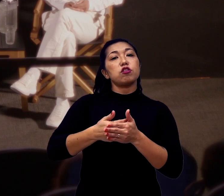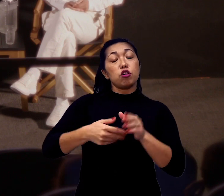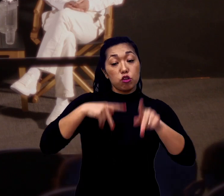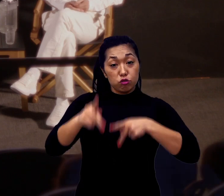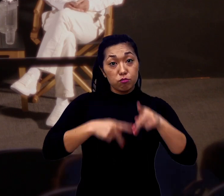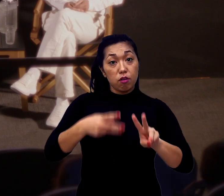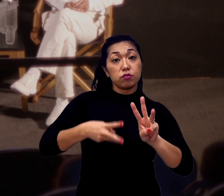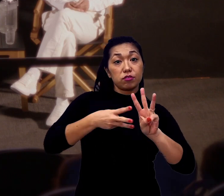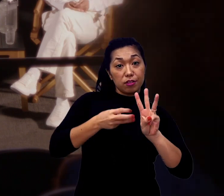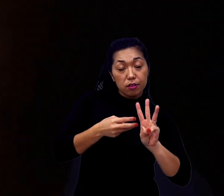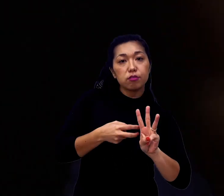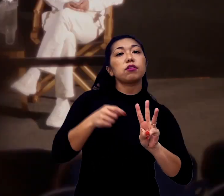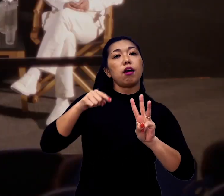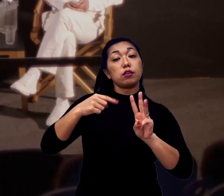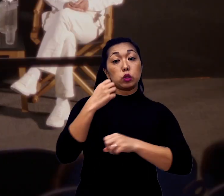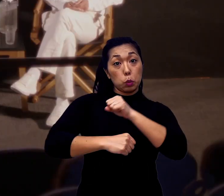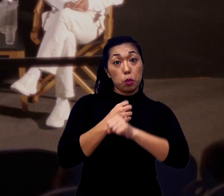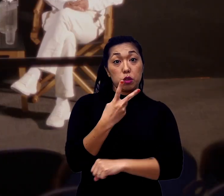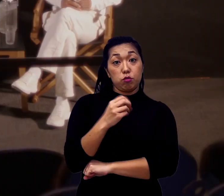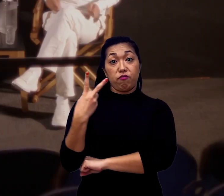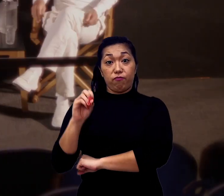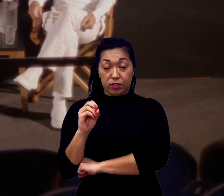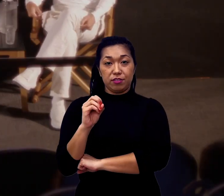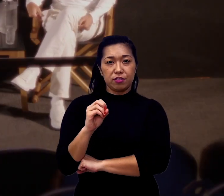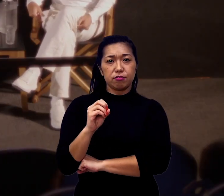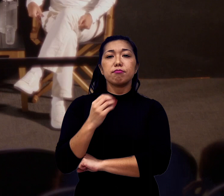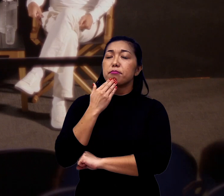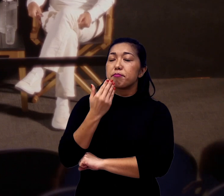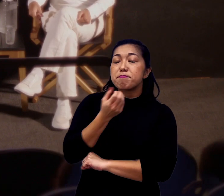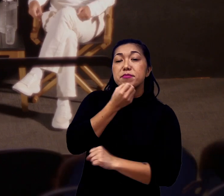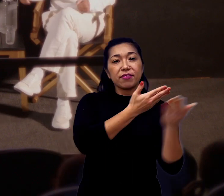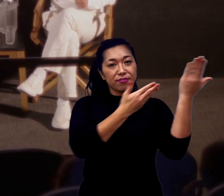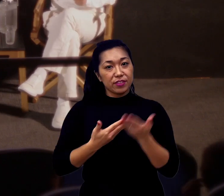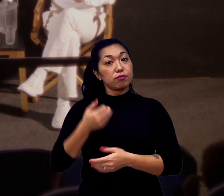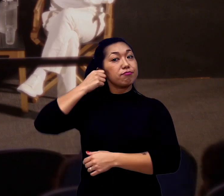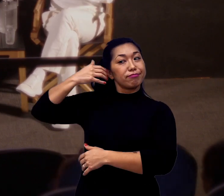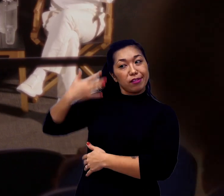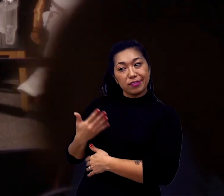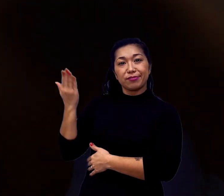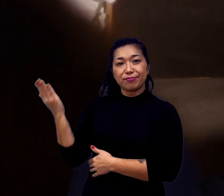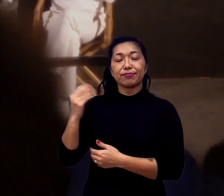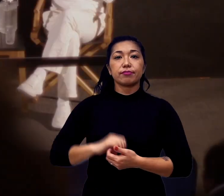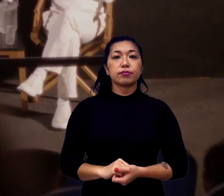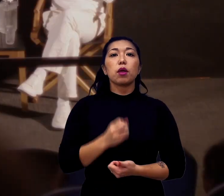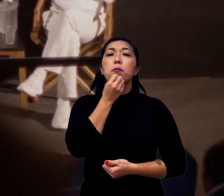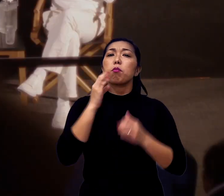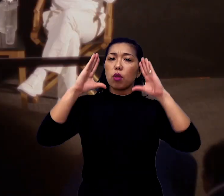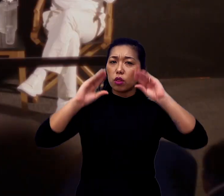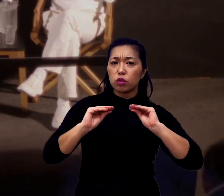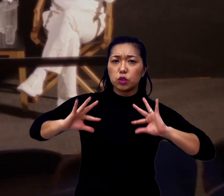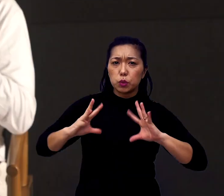Tradicionais, 2020. Diosmar, seja muito bem-vindo. Gostaria de fazer sua audiodescrição. Boa noite